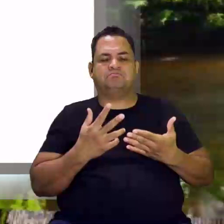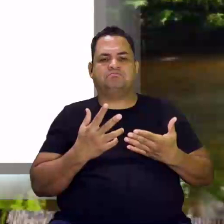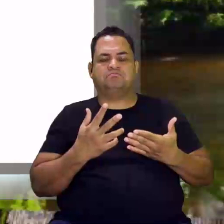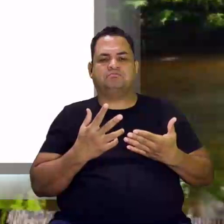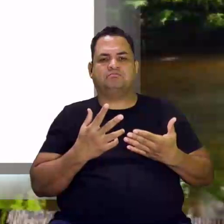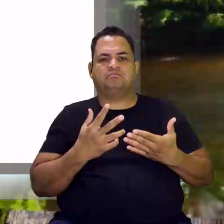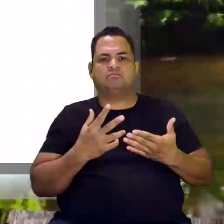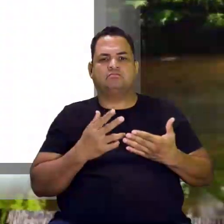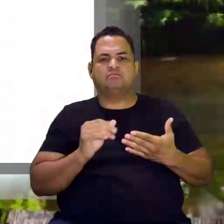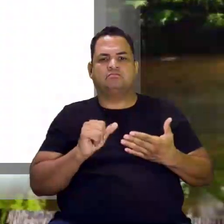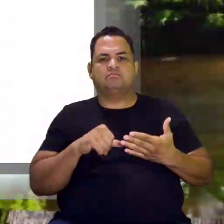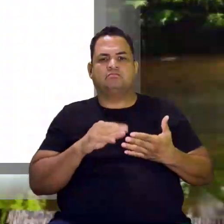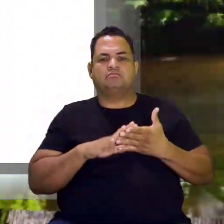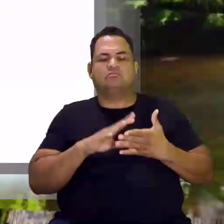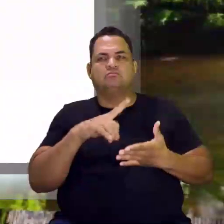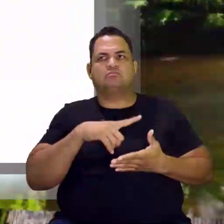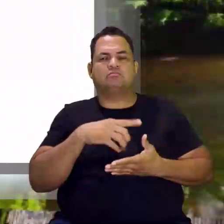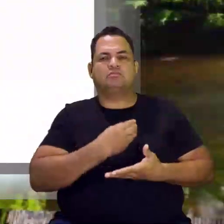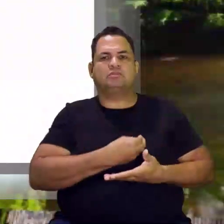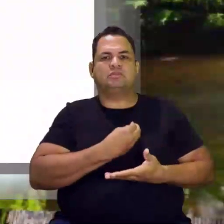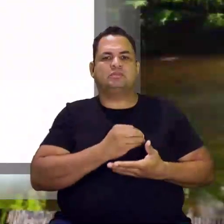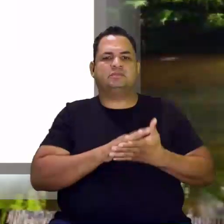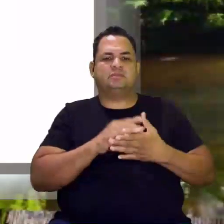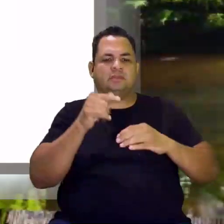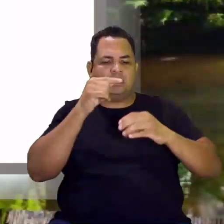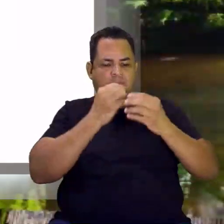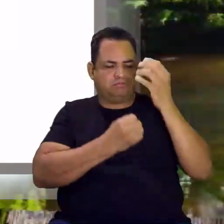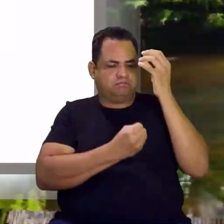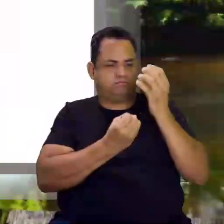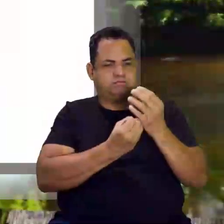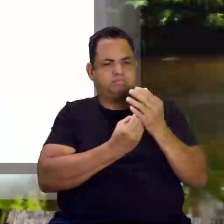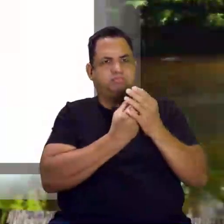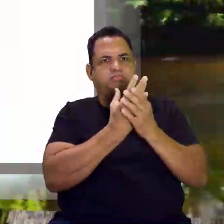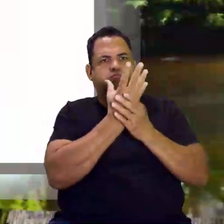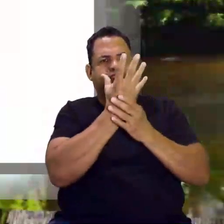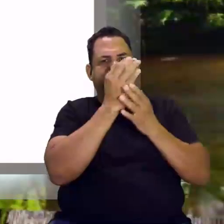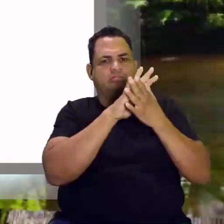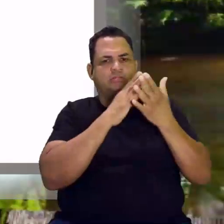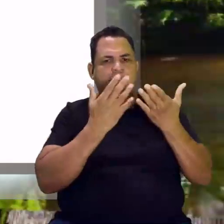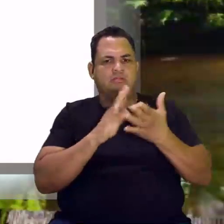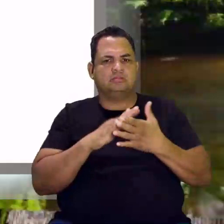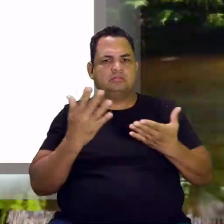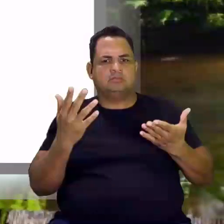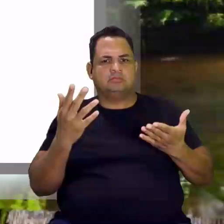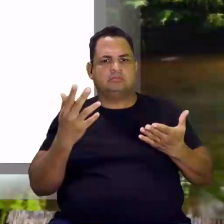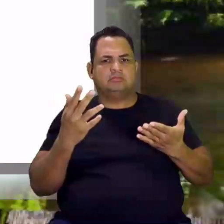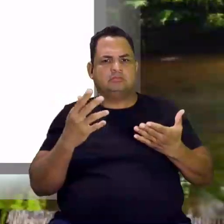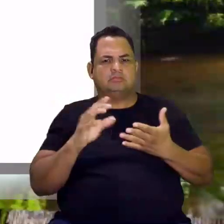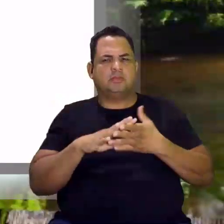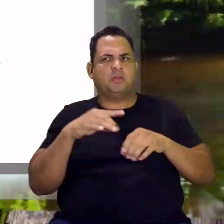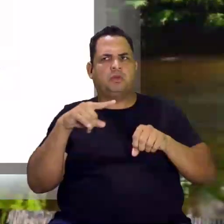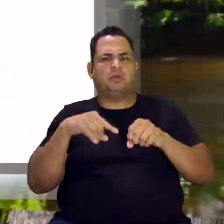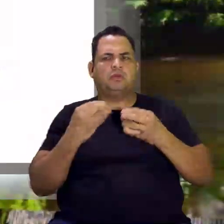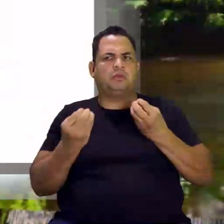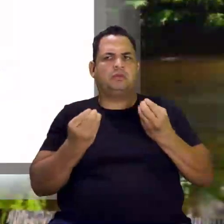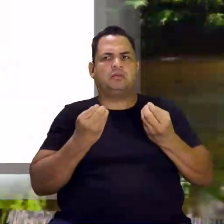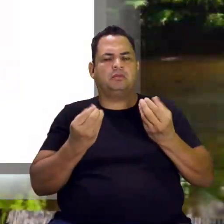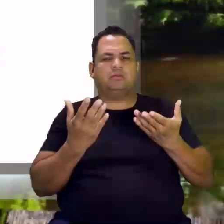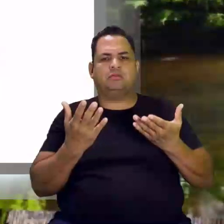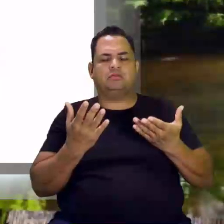assim, tem vida lá na cratera de um vulcão. Não, gente, era quase assim, que loucura,